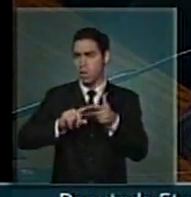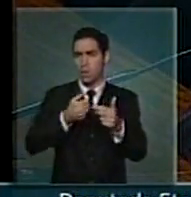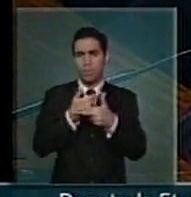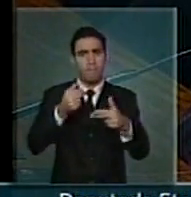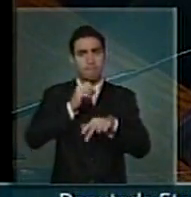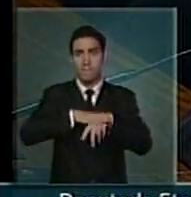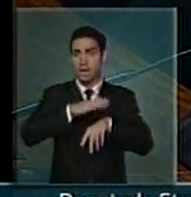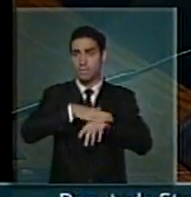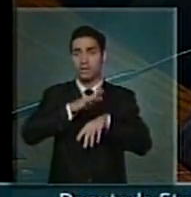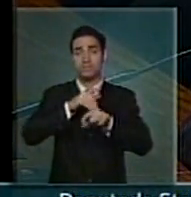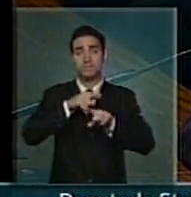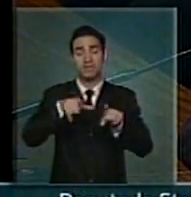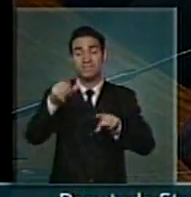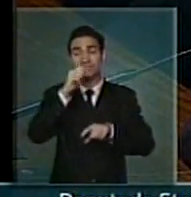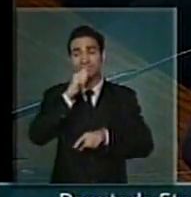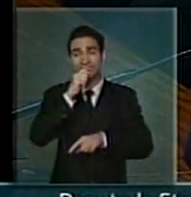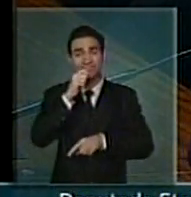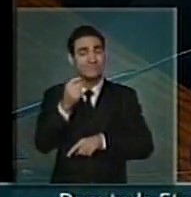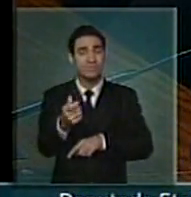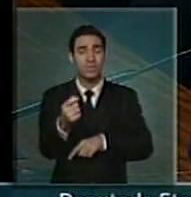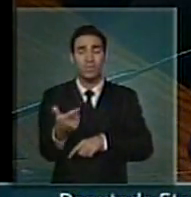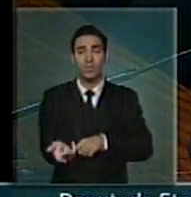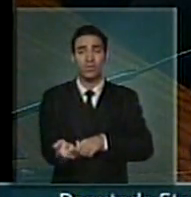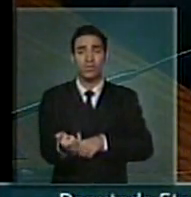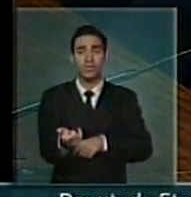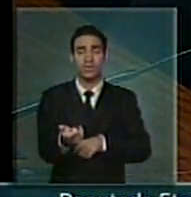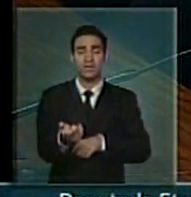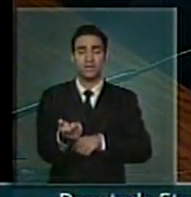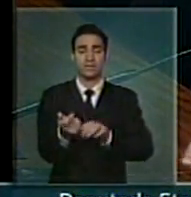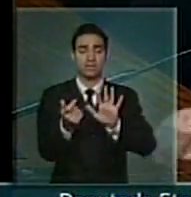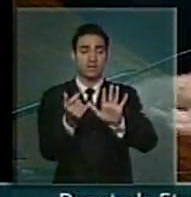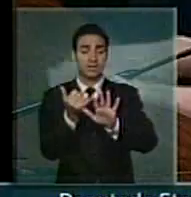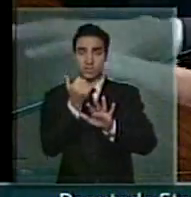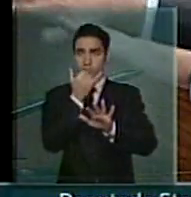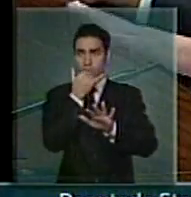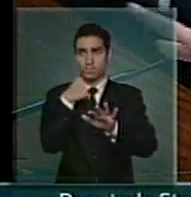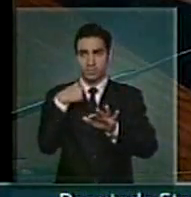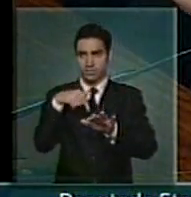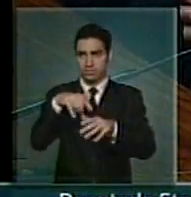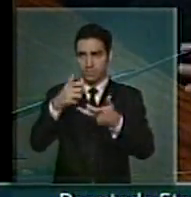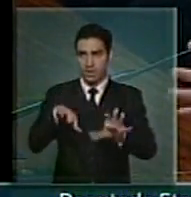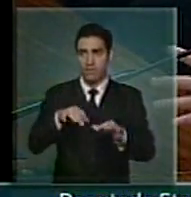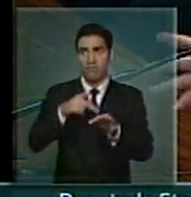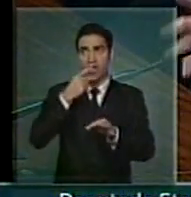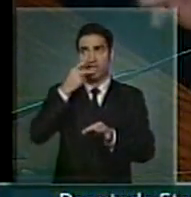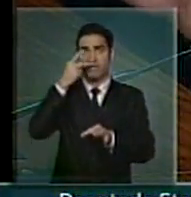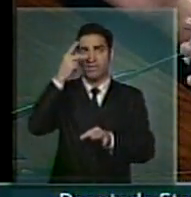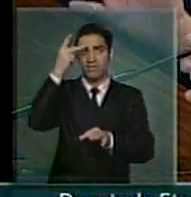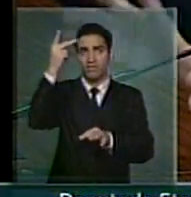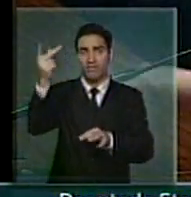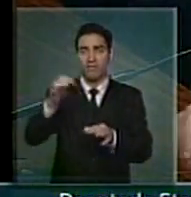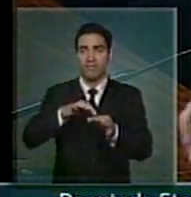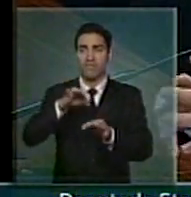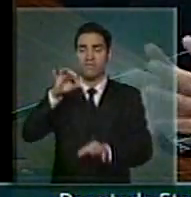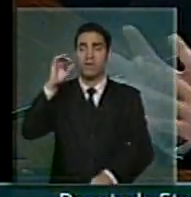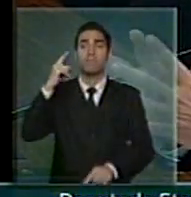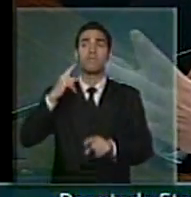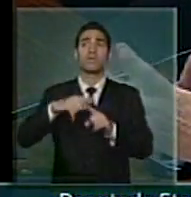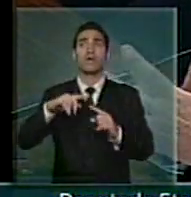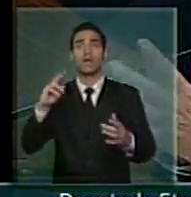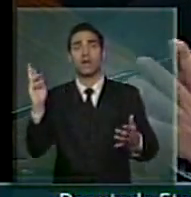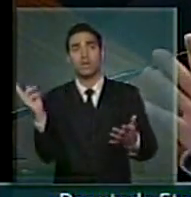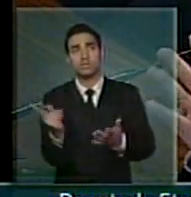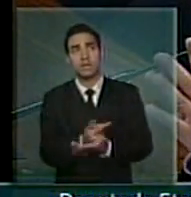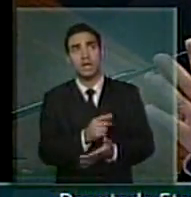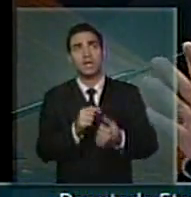não vamos... Nessas minhas palavras, eu não quero estender o leque de causas e etc. e tal